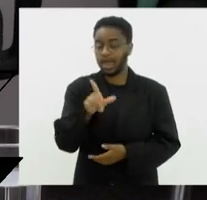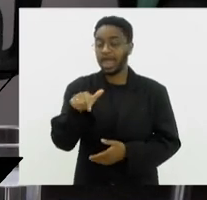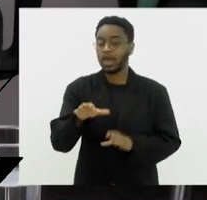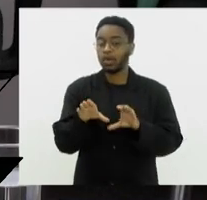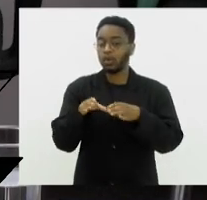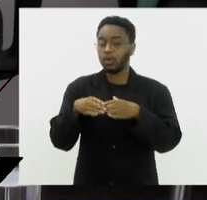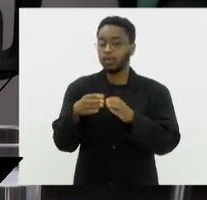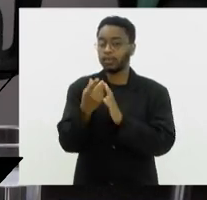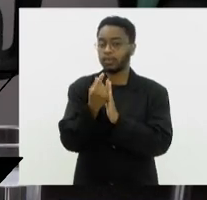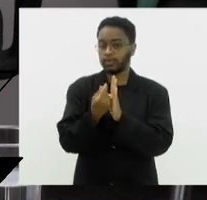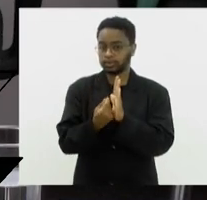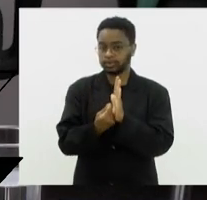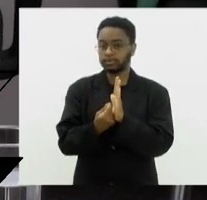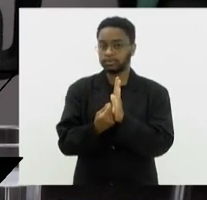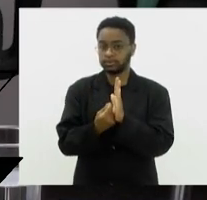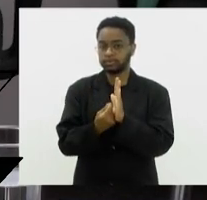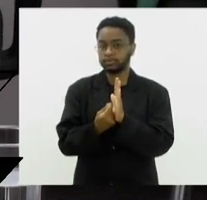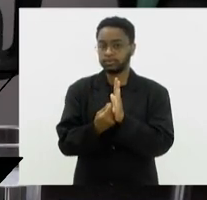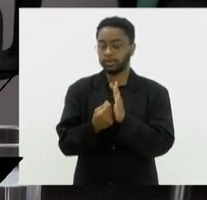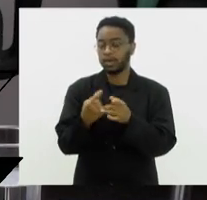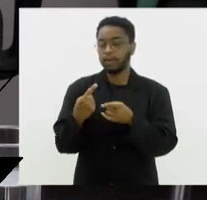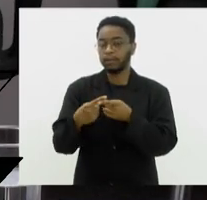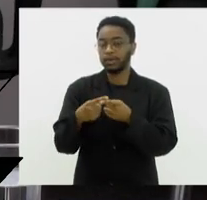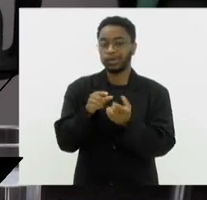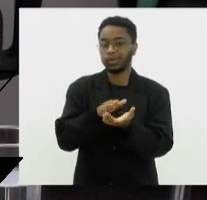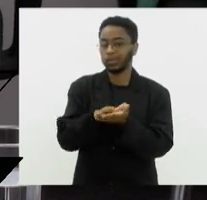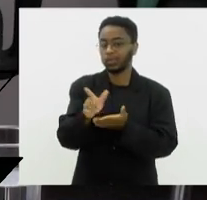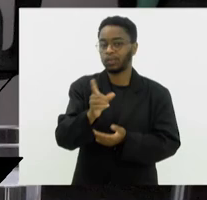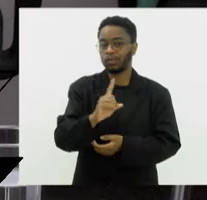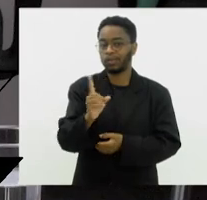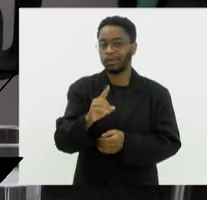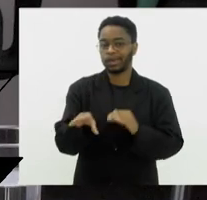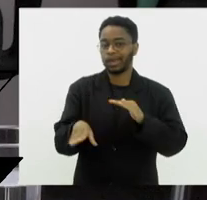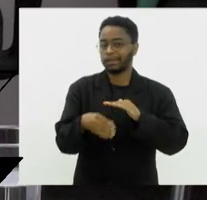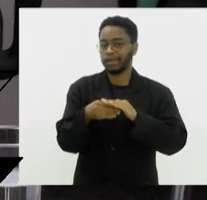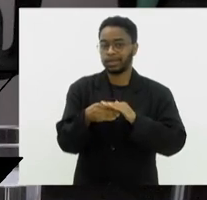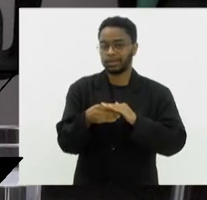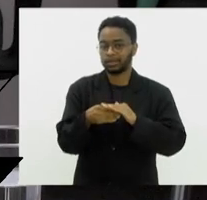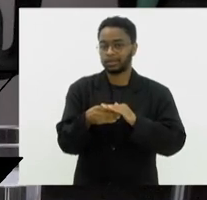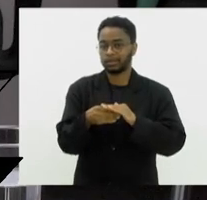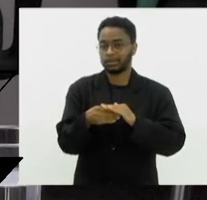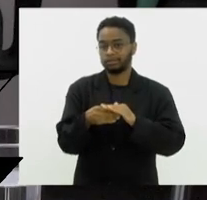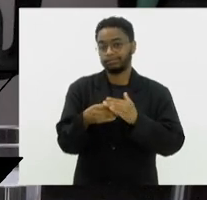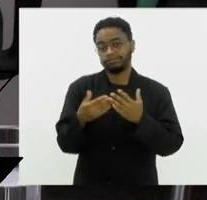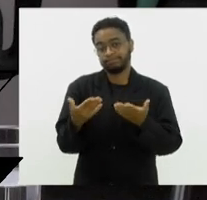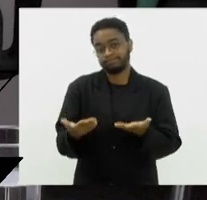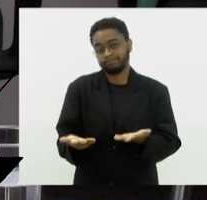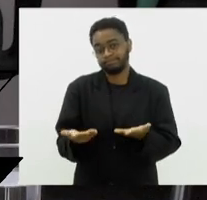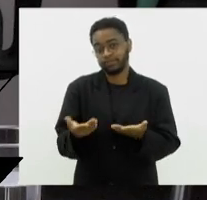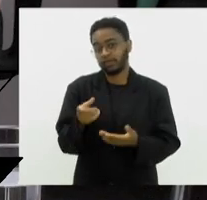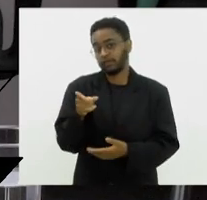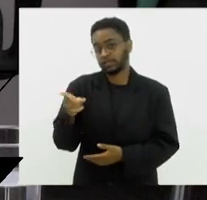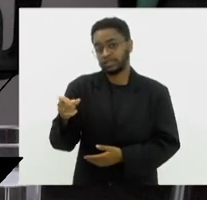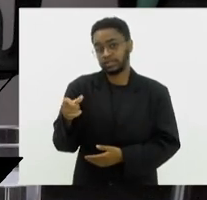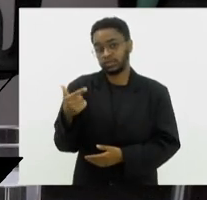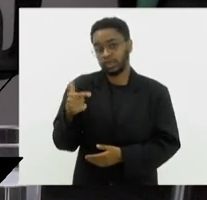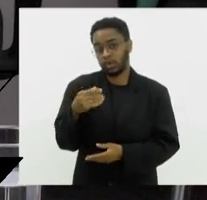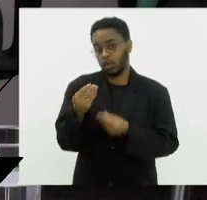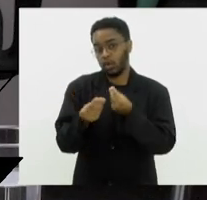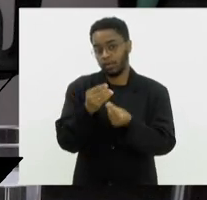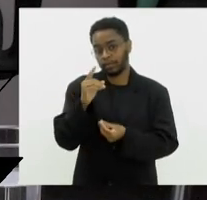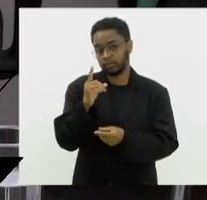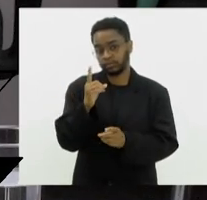de orçamento, porque ela não publicou as emendas que ela teria acolhido. Então, e Vossa Excelência não tem o dom de adivinhar.